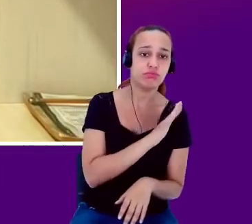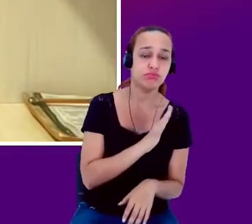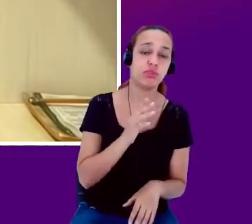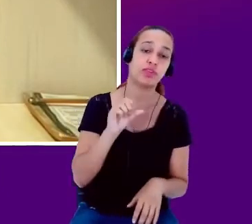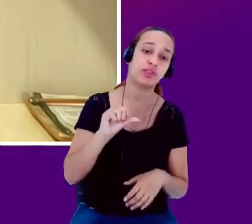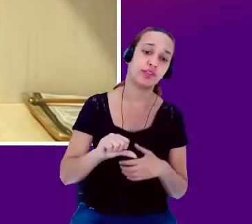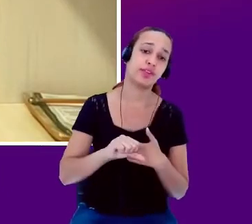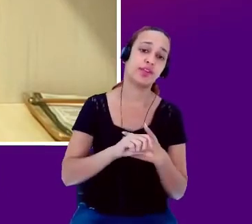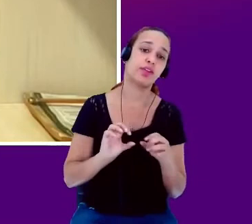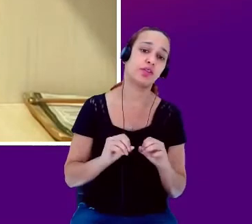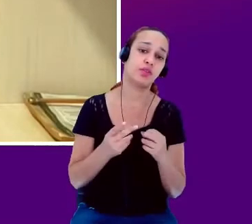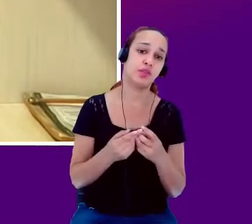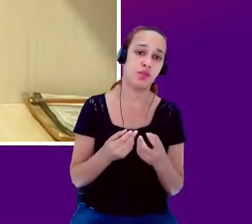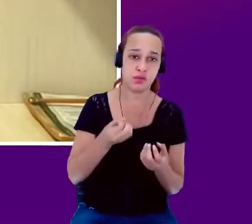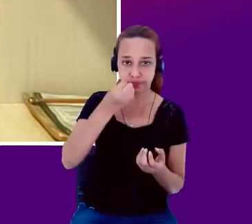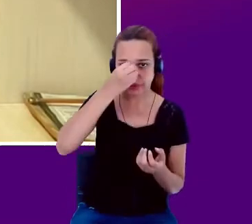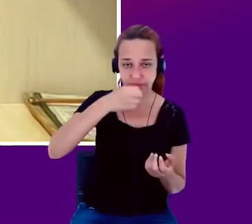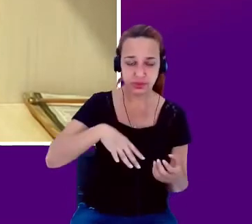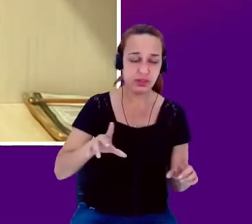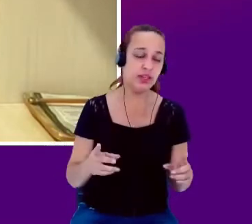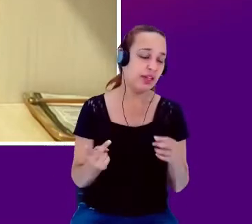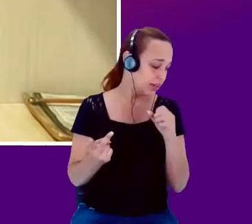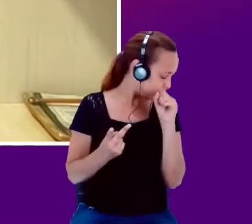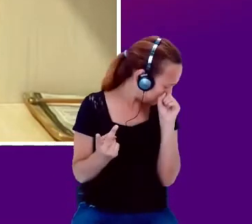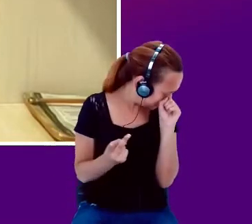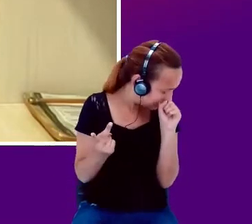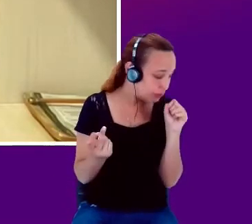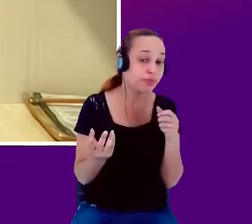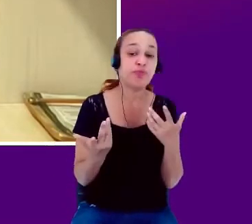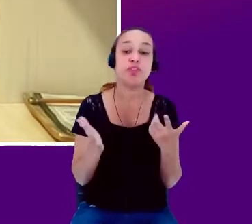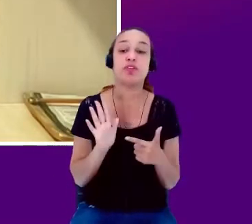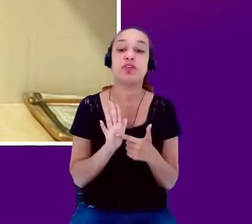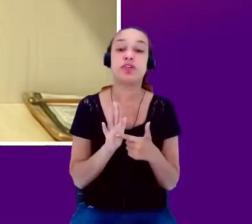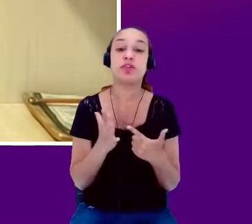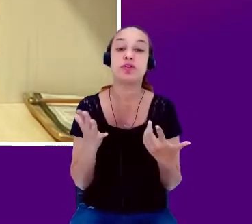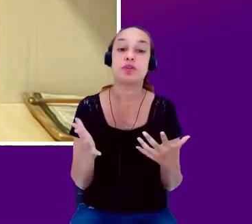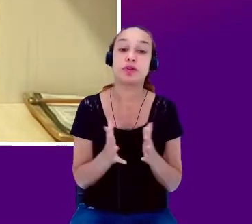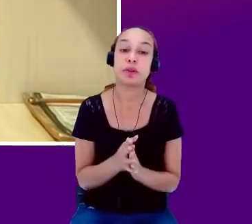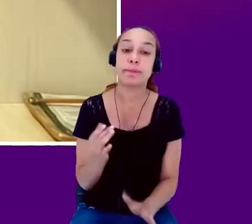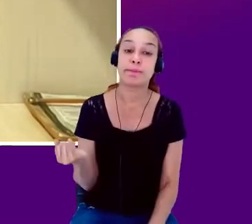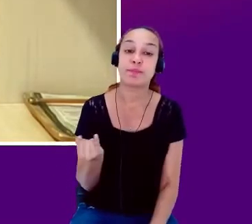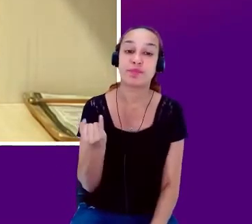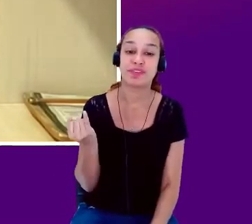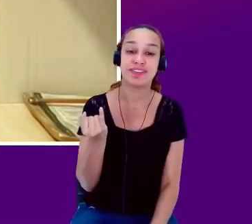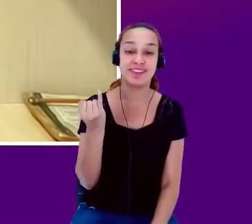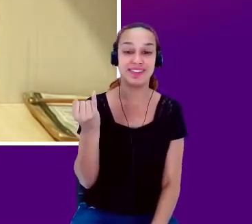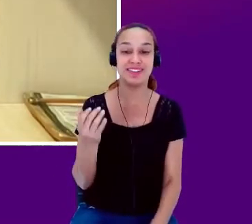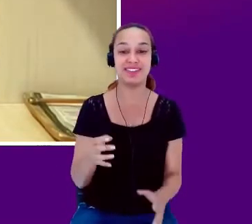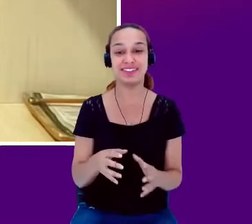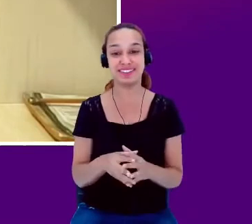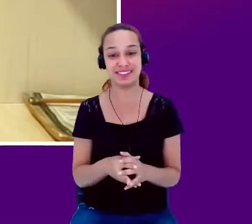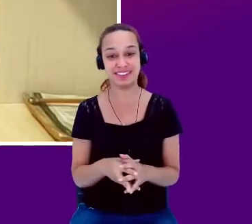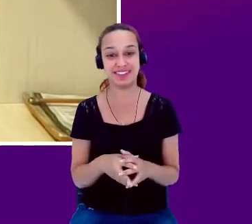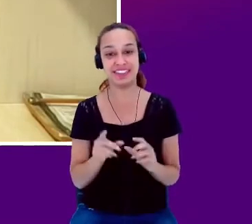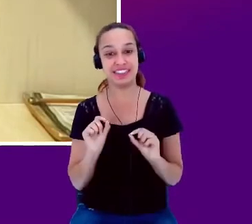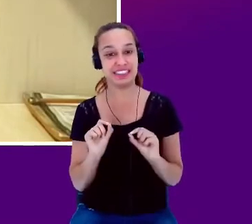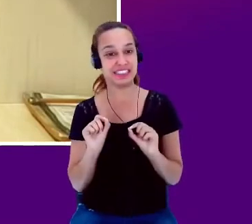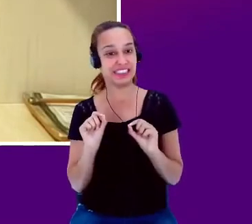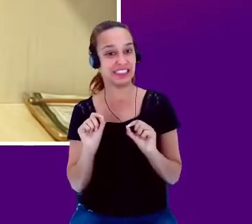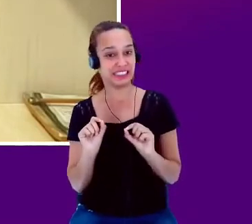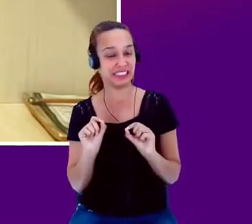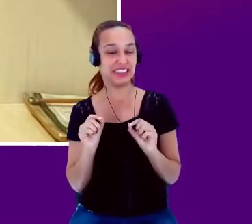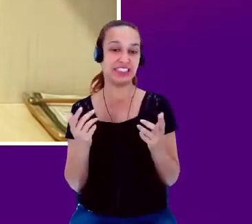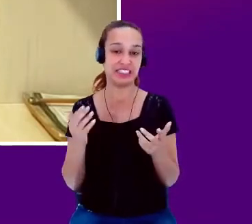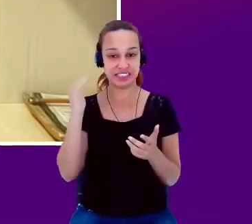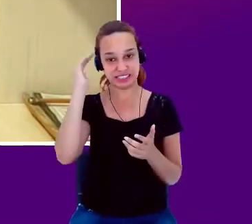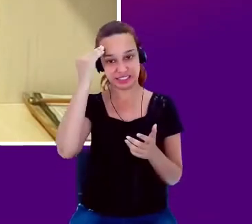ilícitos ou abusivos, né? Então, são duas expressões, eu acho, muito importantes. Eu acho que quando a gente pensa em discriminação ilícita, é simples entender